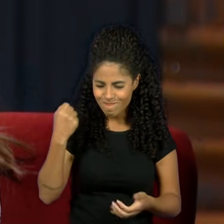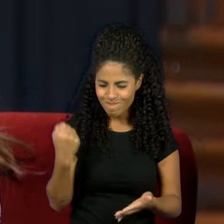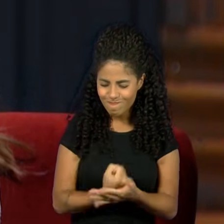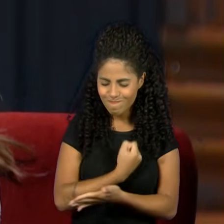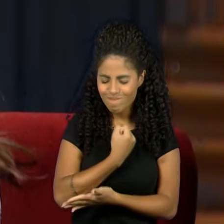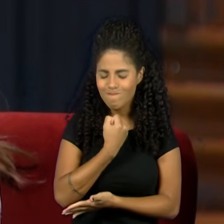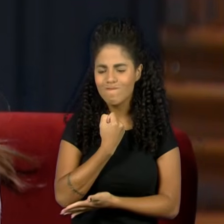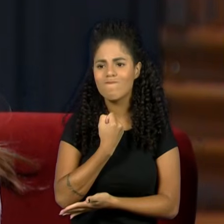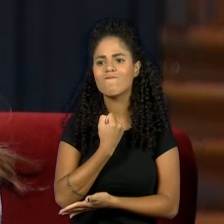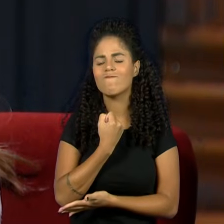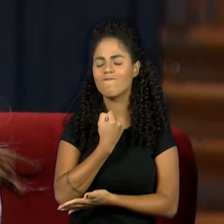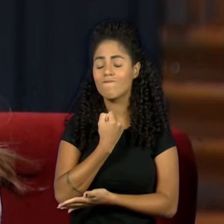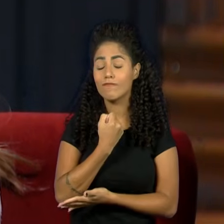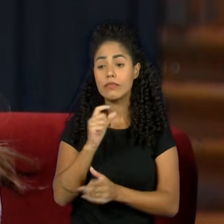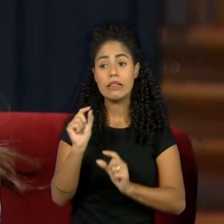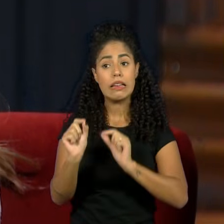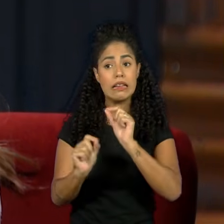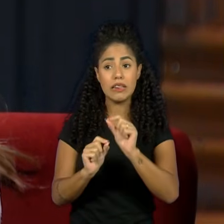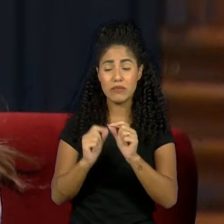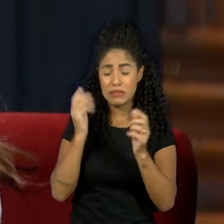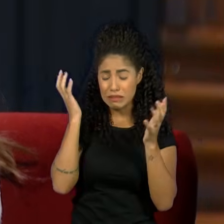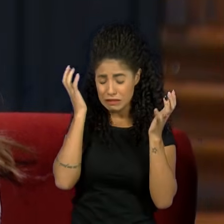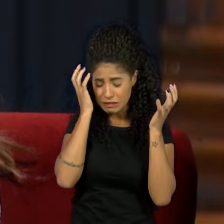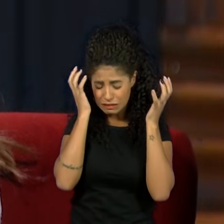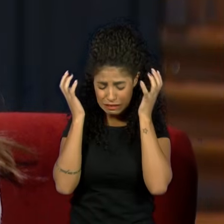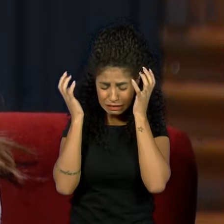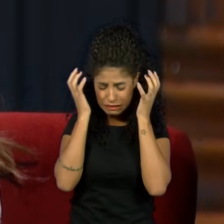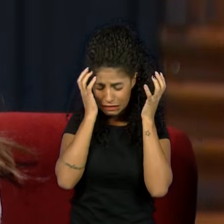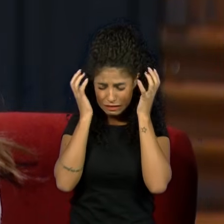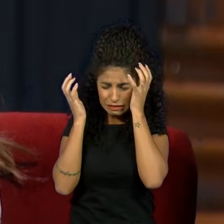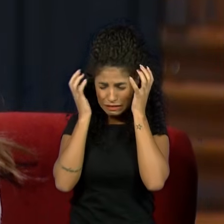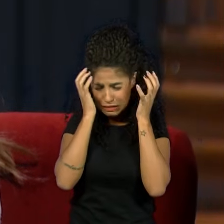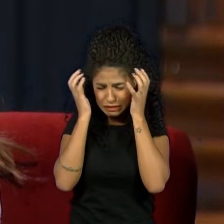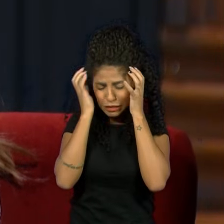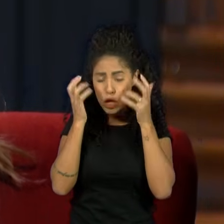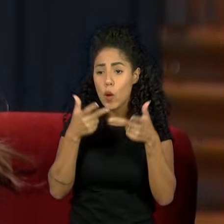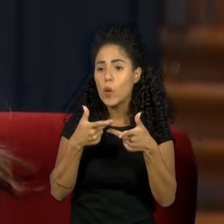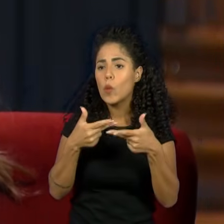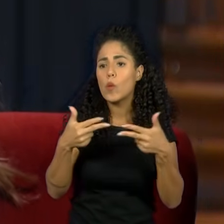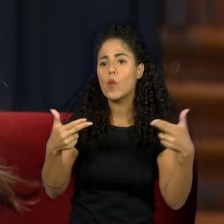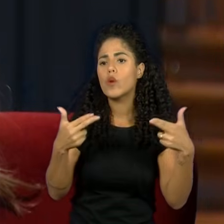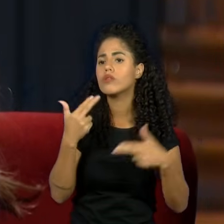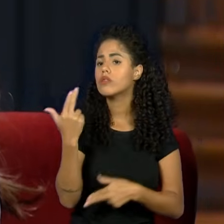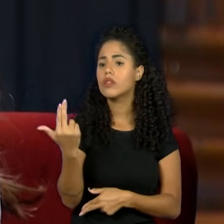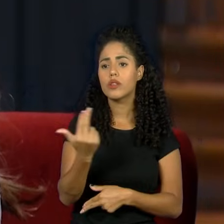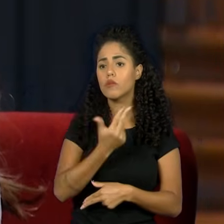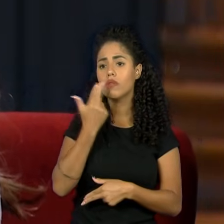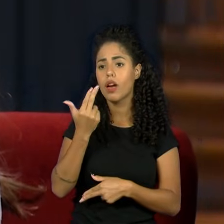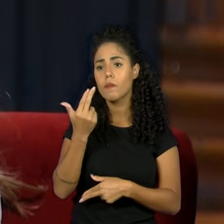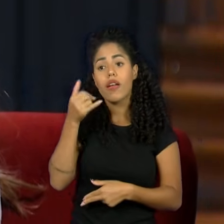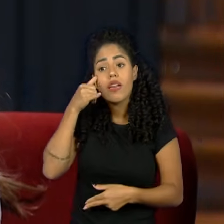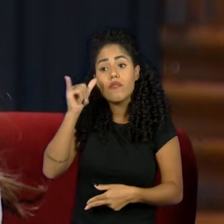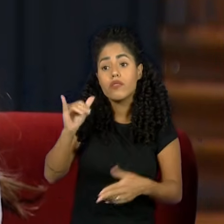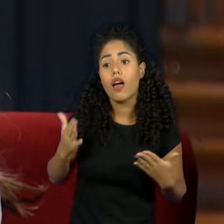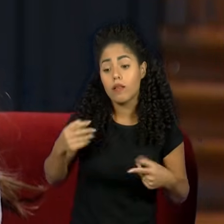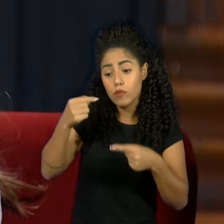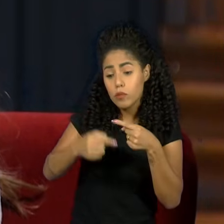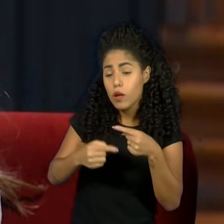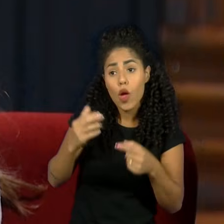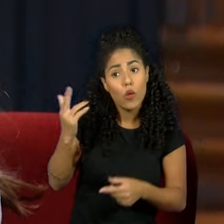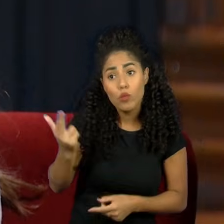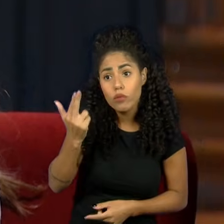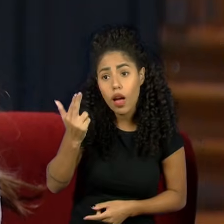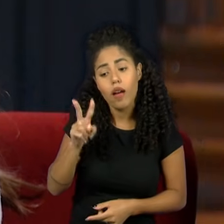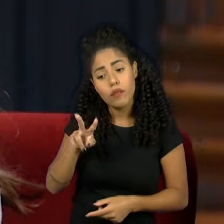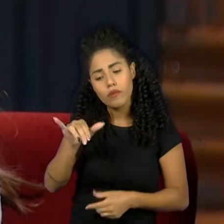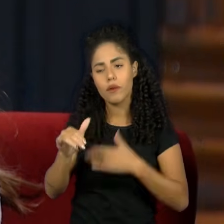isso. Aí fica uma luta insana contra algo que não tem como ser proibido. Não dá para